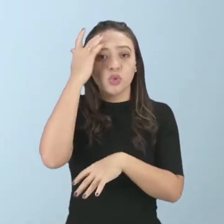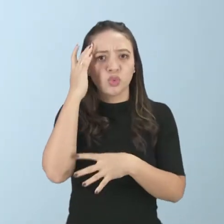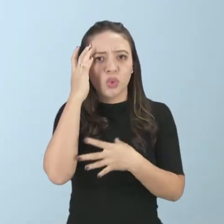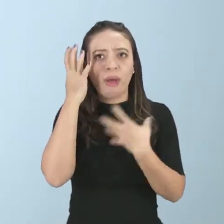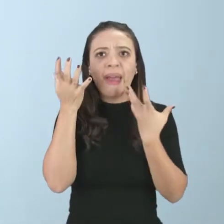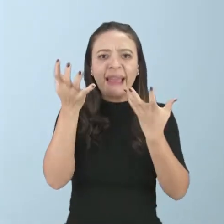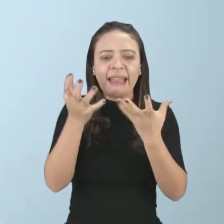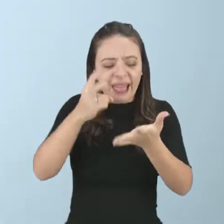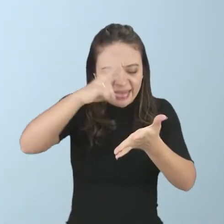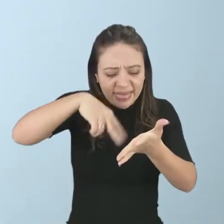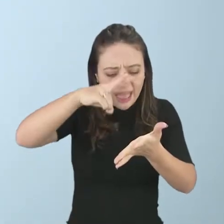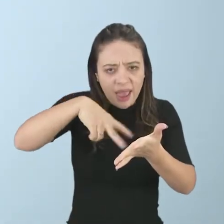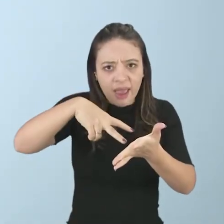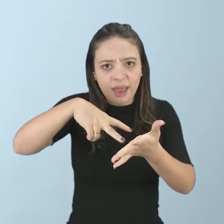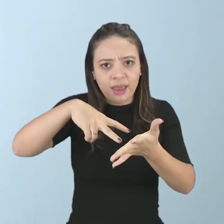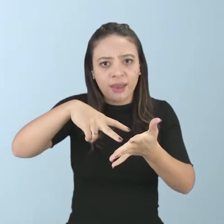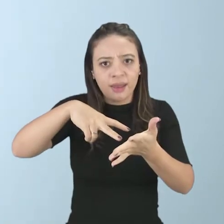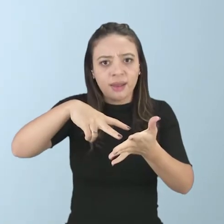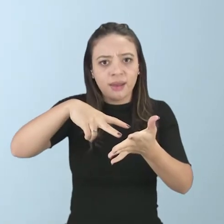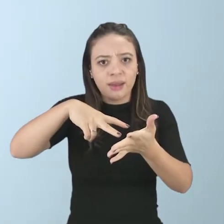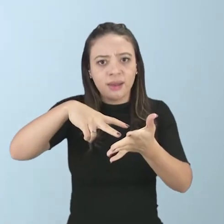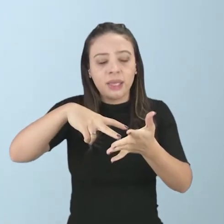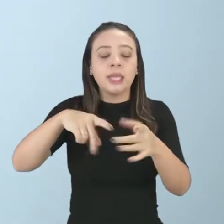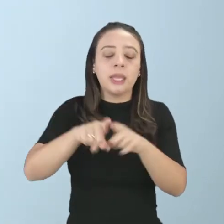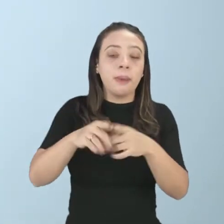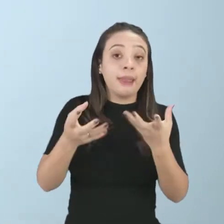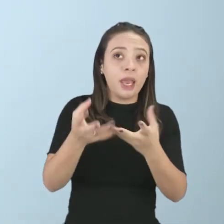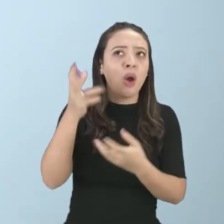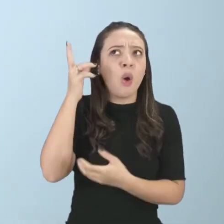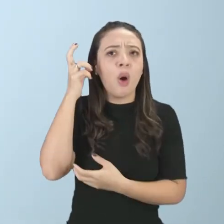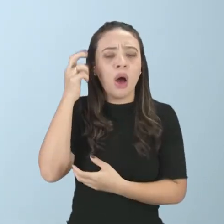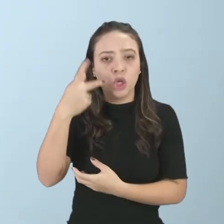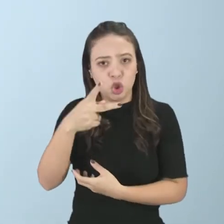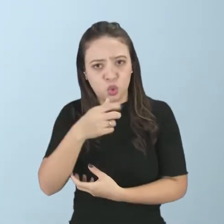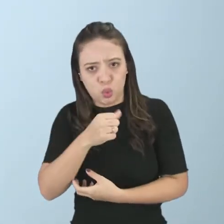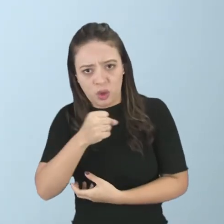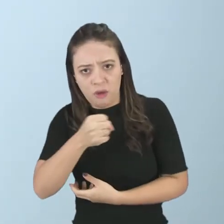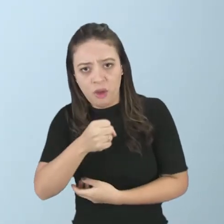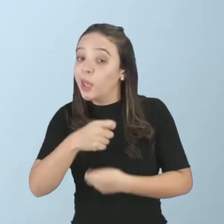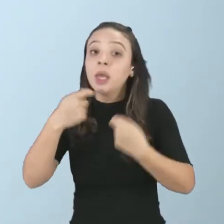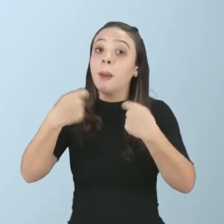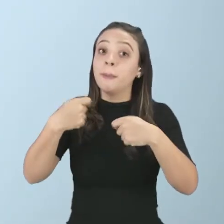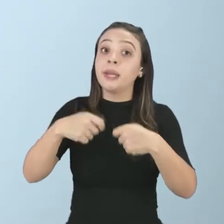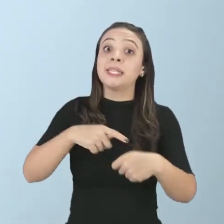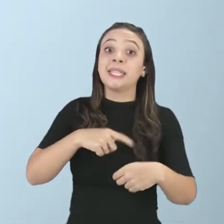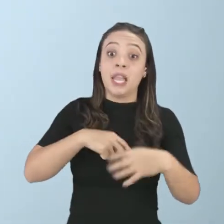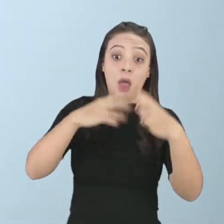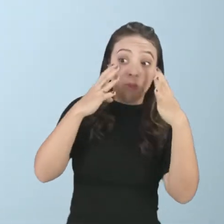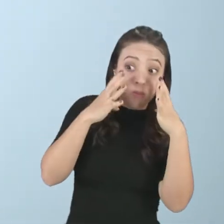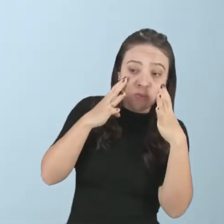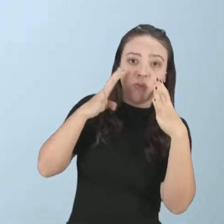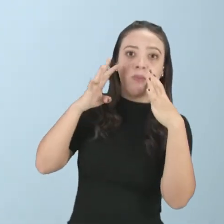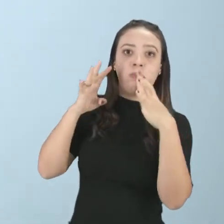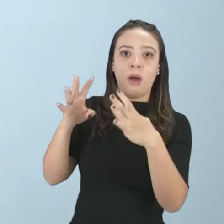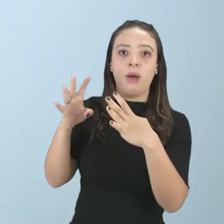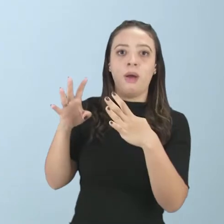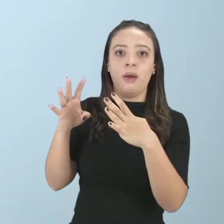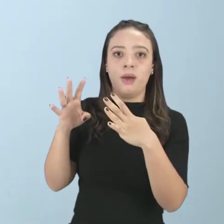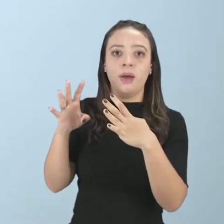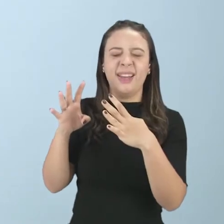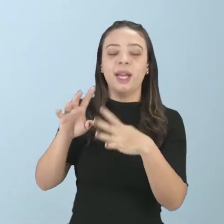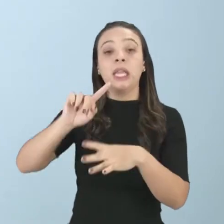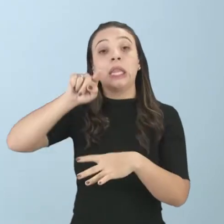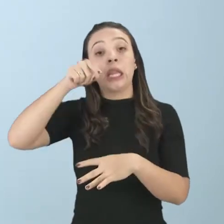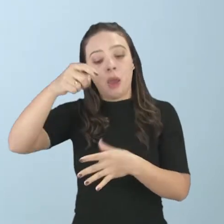querer ler, para querer poder ouvir a sua entrevista, ela vai ter que ser chamada a atenção dela para